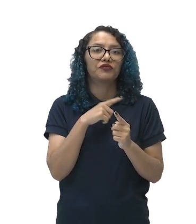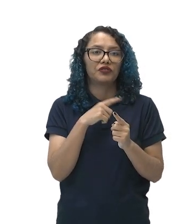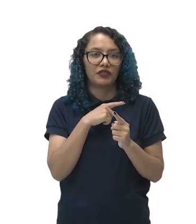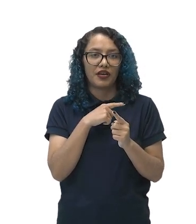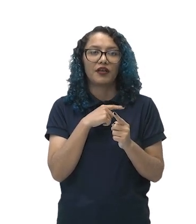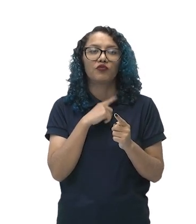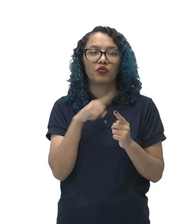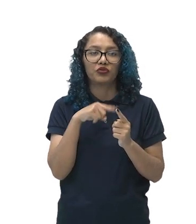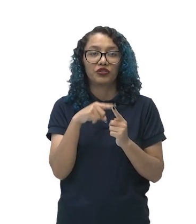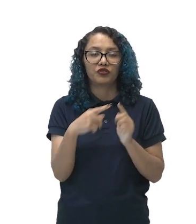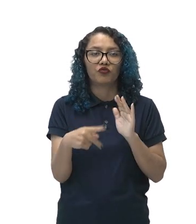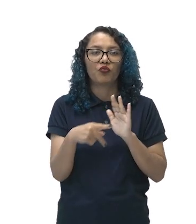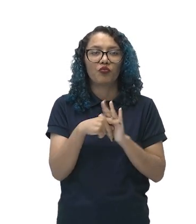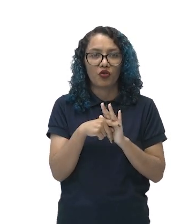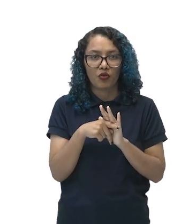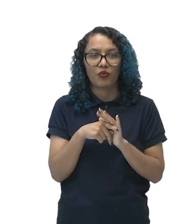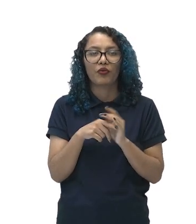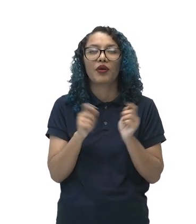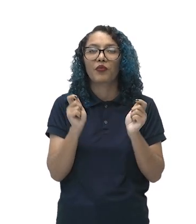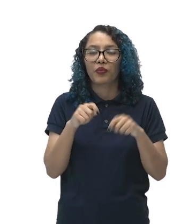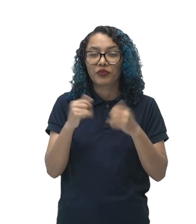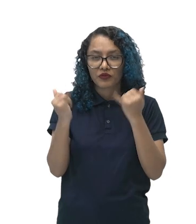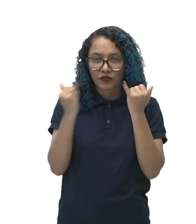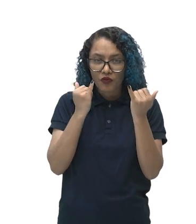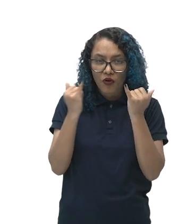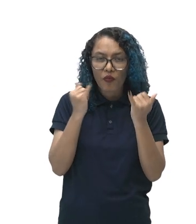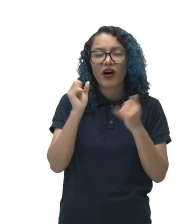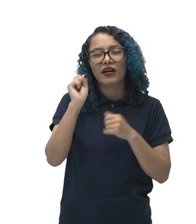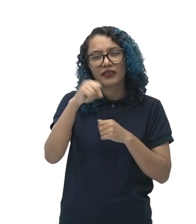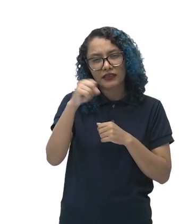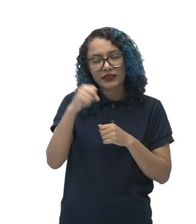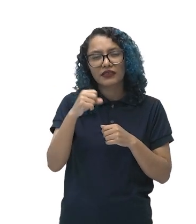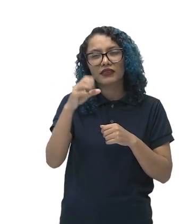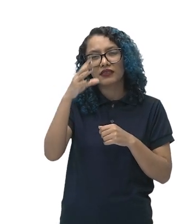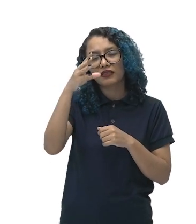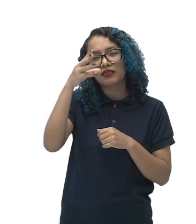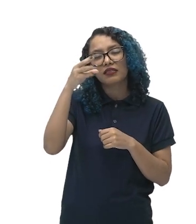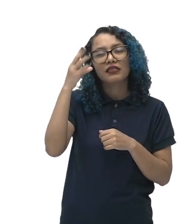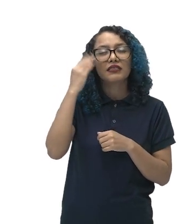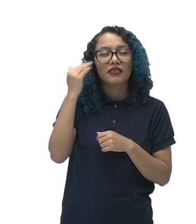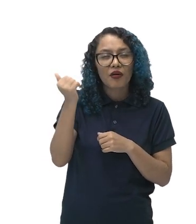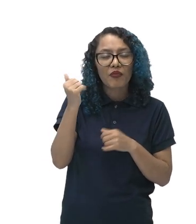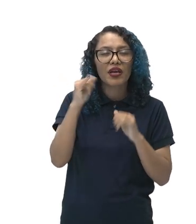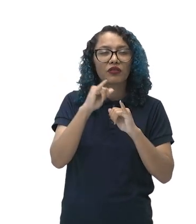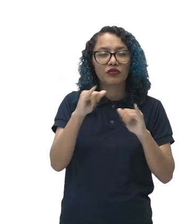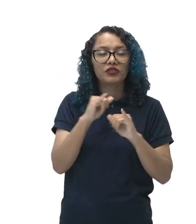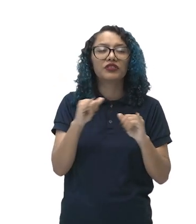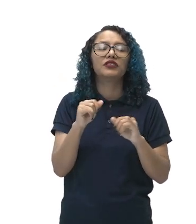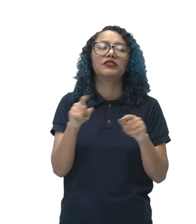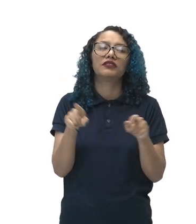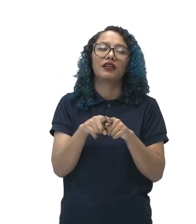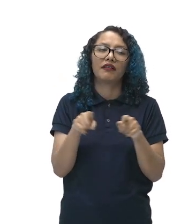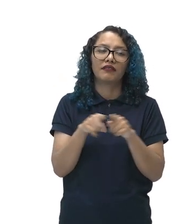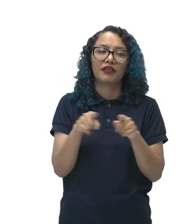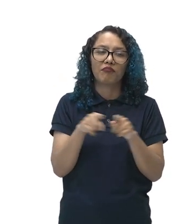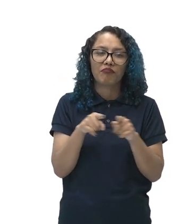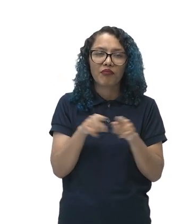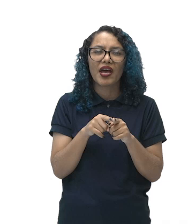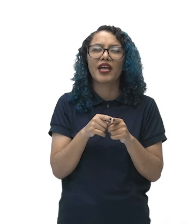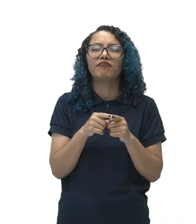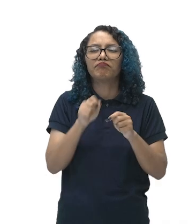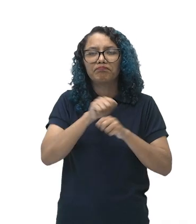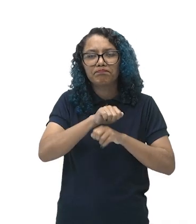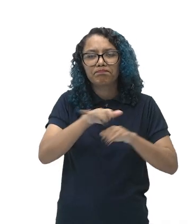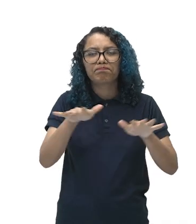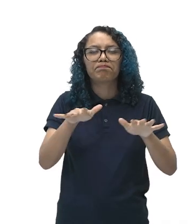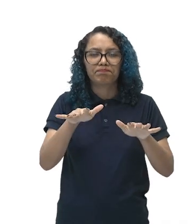vão circular na sociedade para nos informar, sim, mas para além de nos informar, noticiar, anunciar